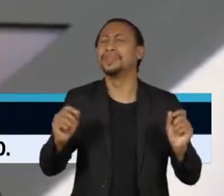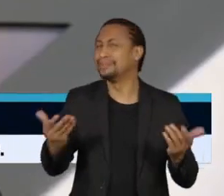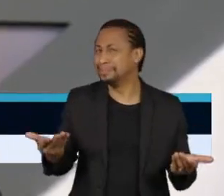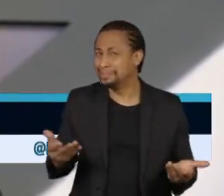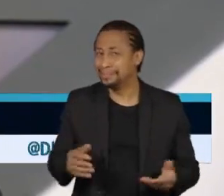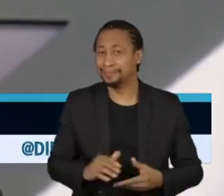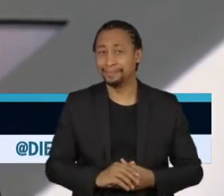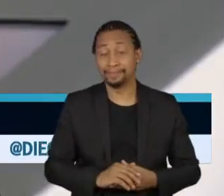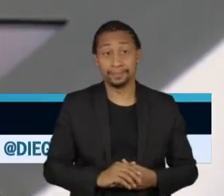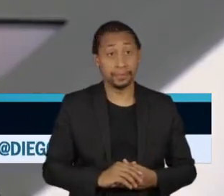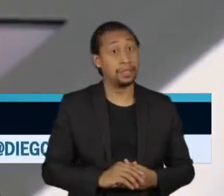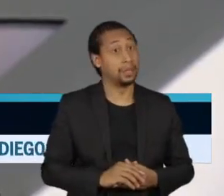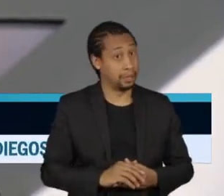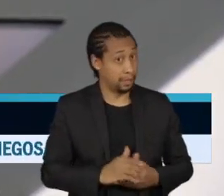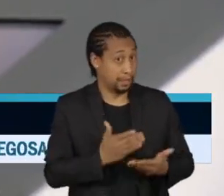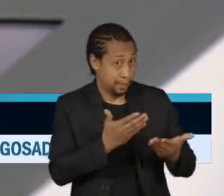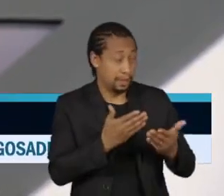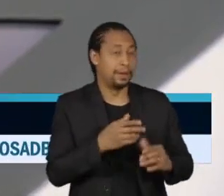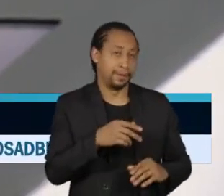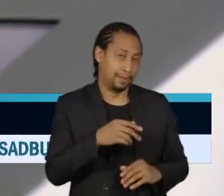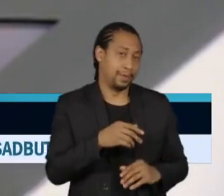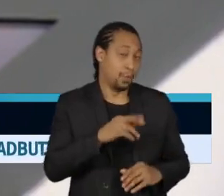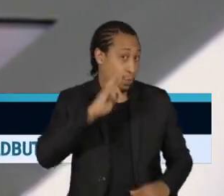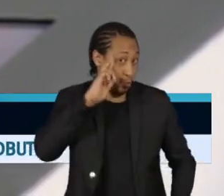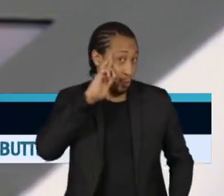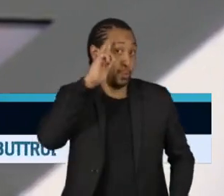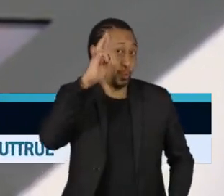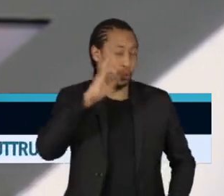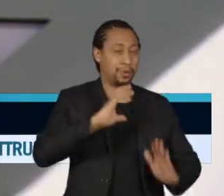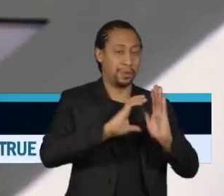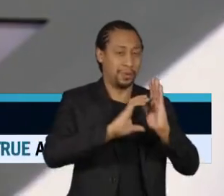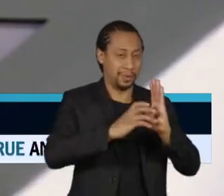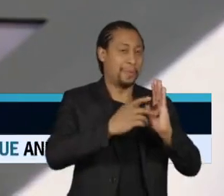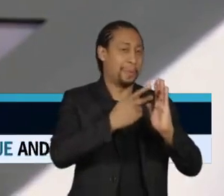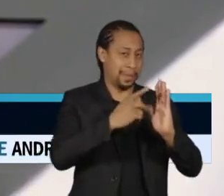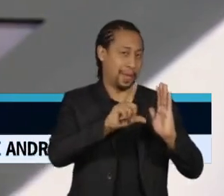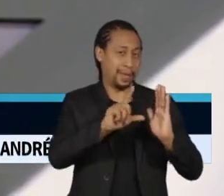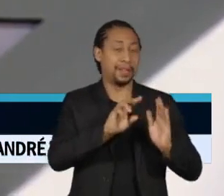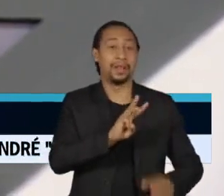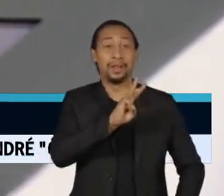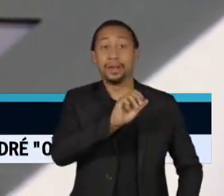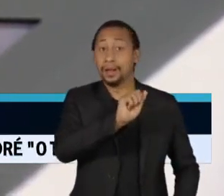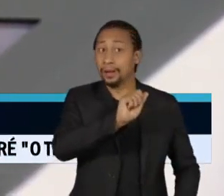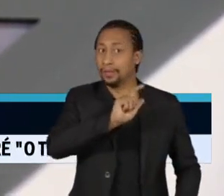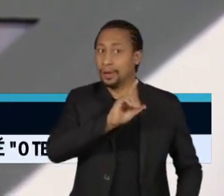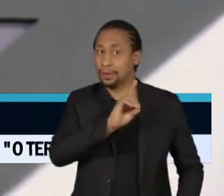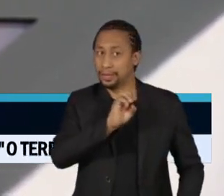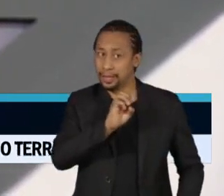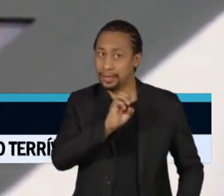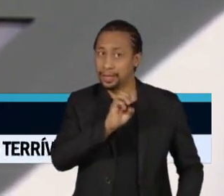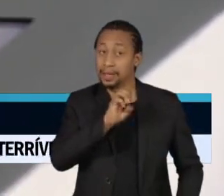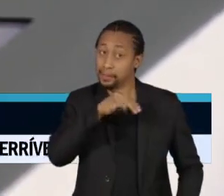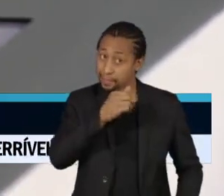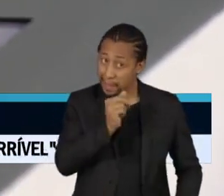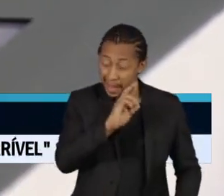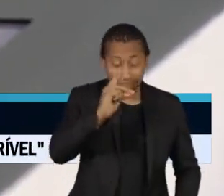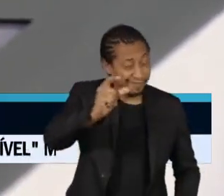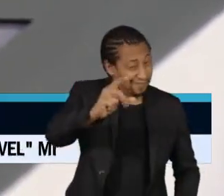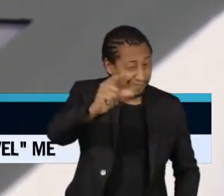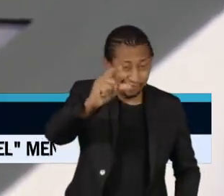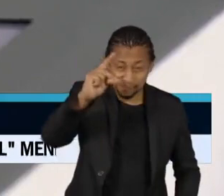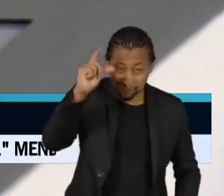Valdemar da Costa Neto, ele é o dono do partido, o PL, há tempos, isso não é de hoje, já era no governo Lula, continuou